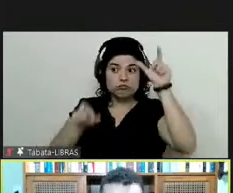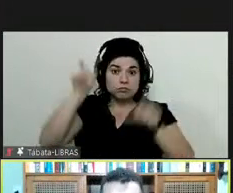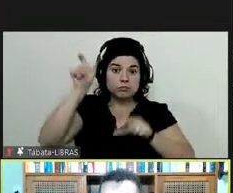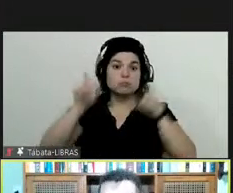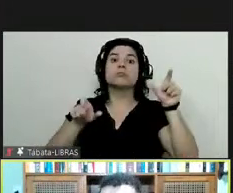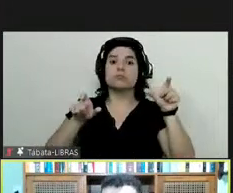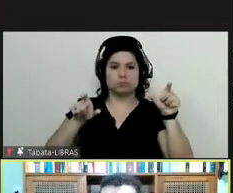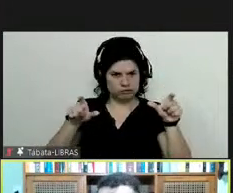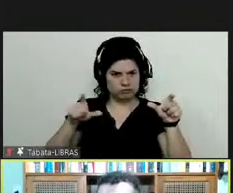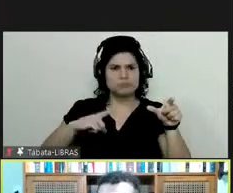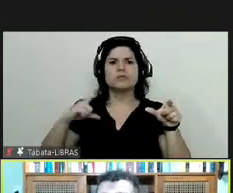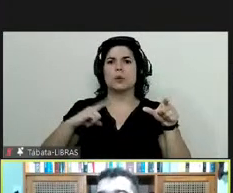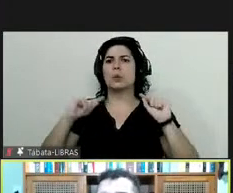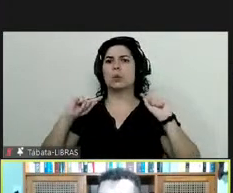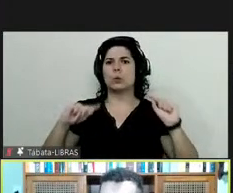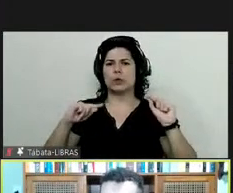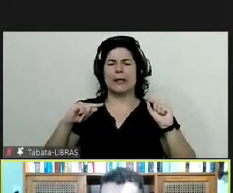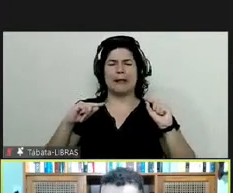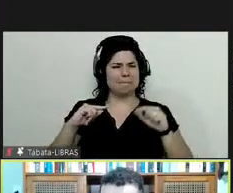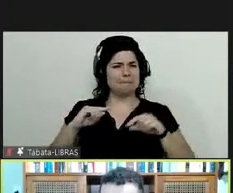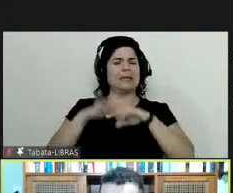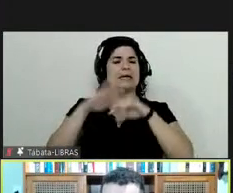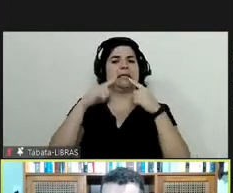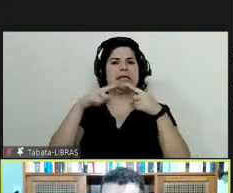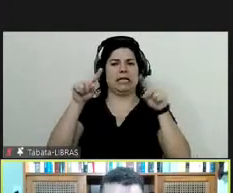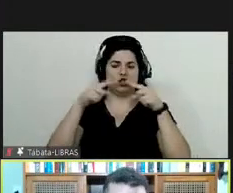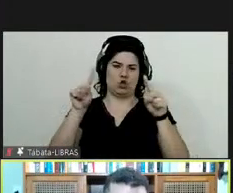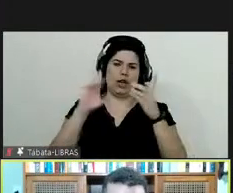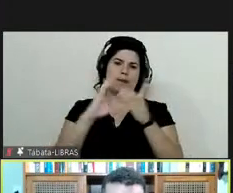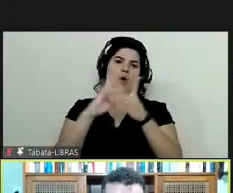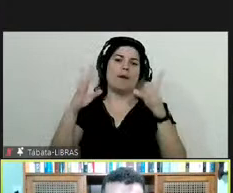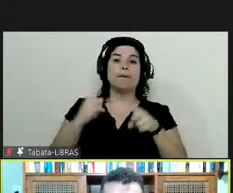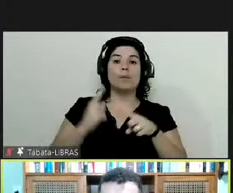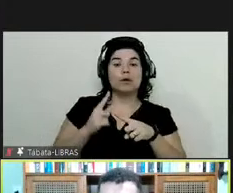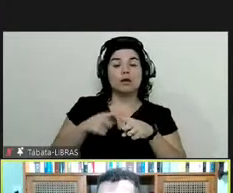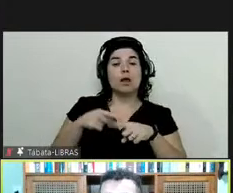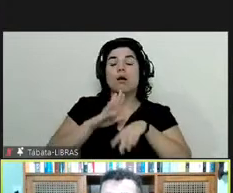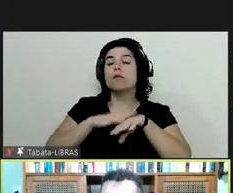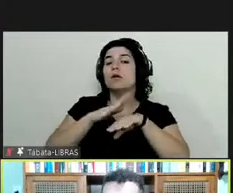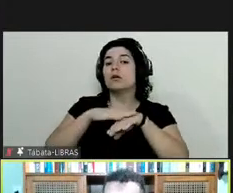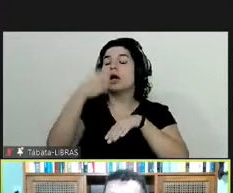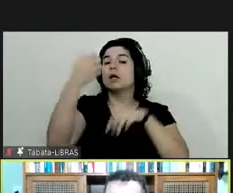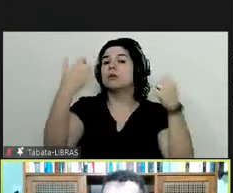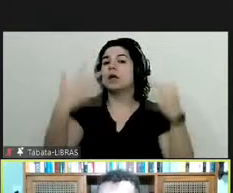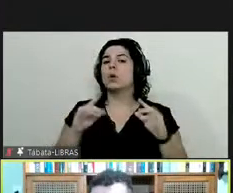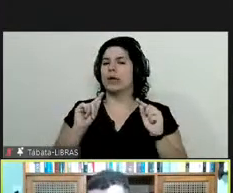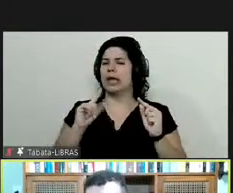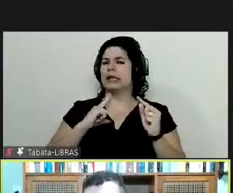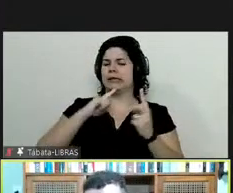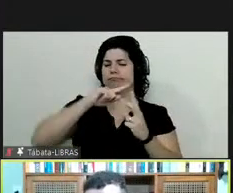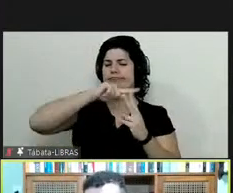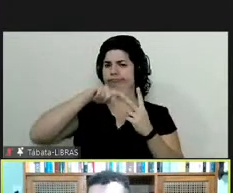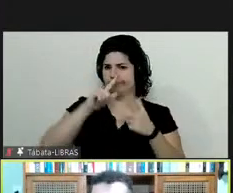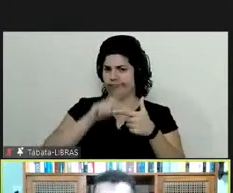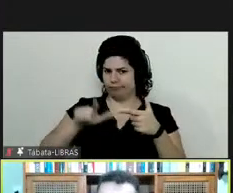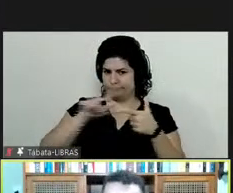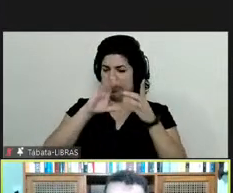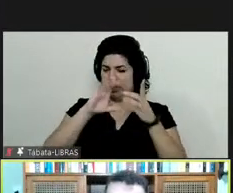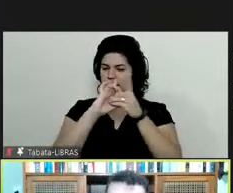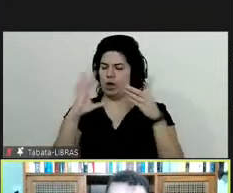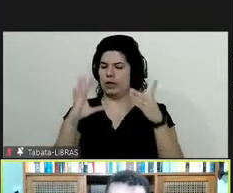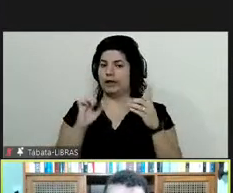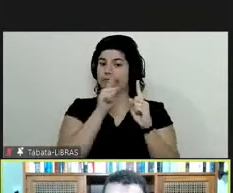época eles vão justamente ser extremamente críticos em relação à democracia porque eles vão dizer o seguinte Olha a democracia ela tenho dois problemas um deles